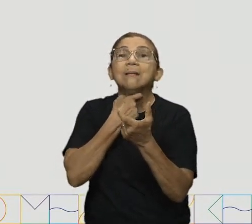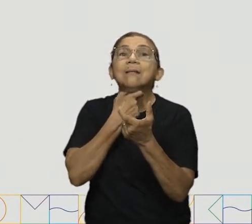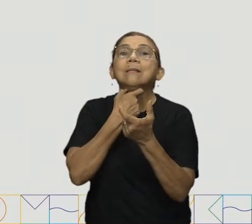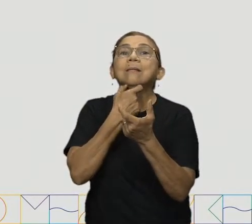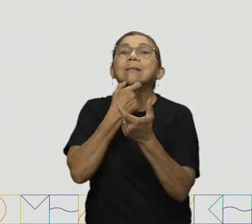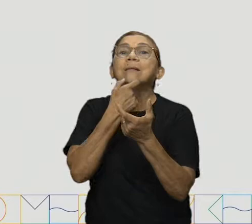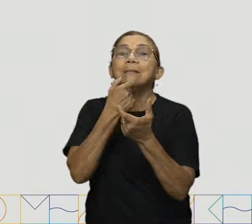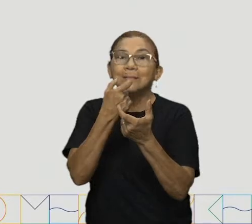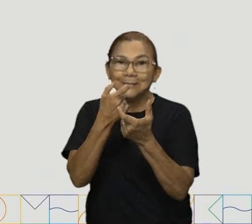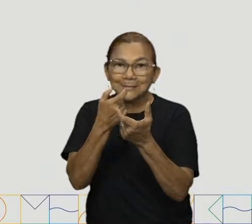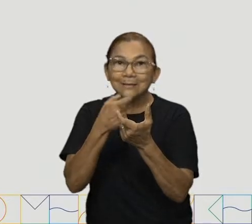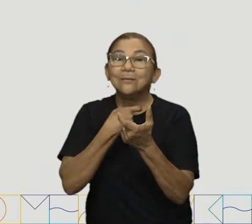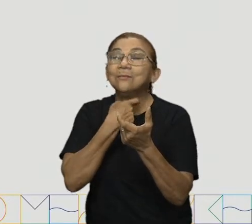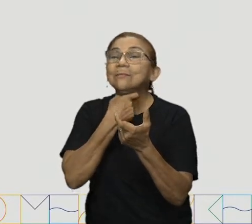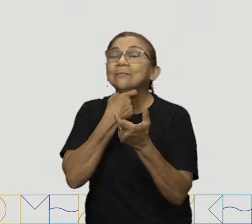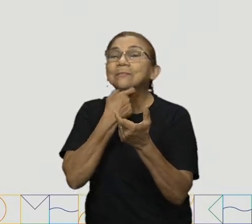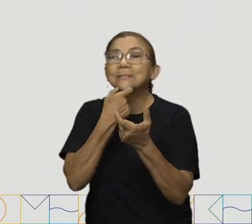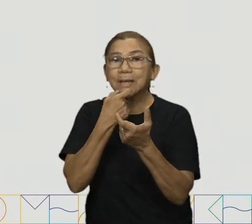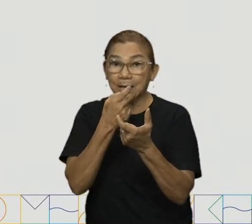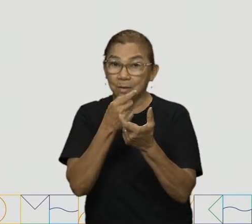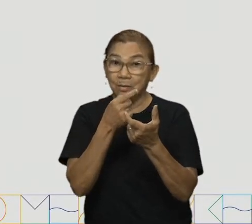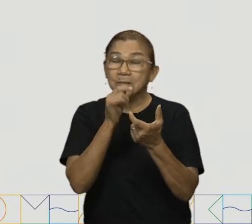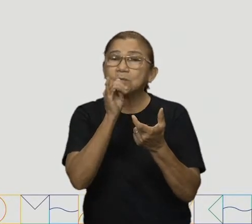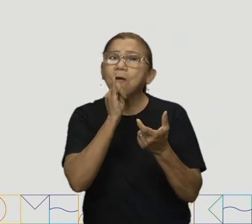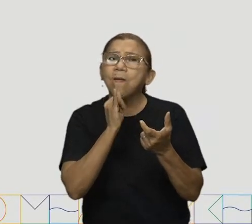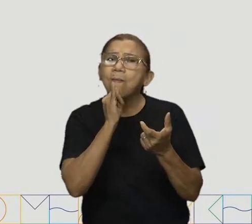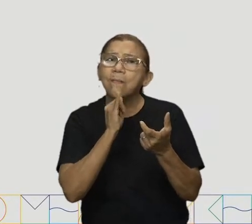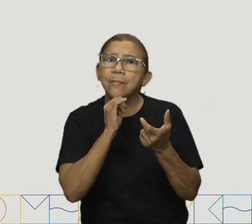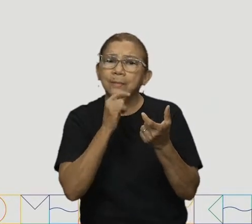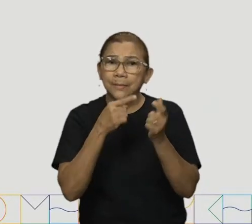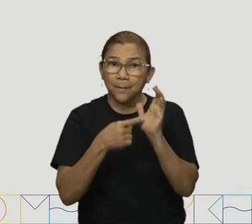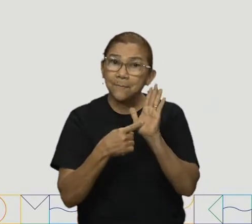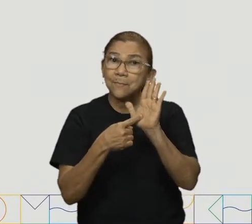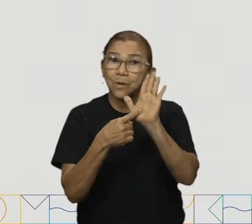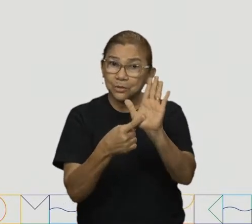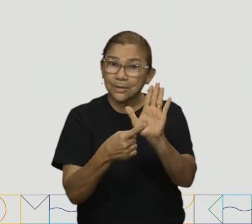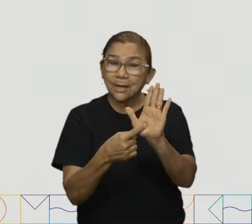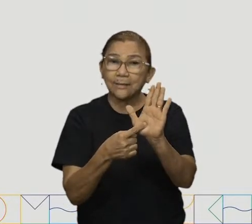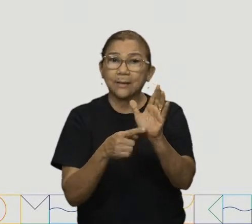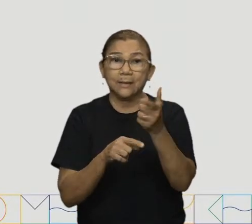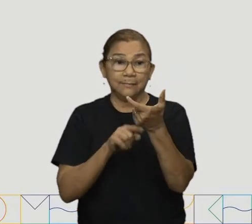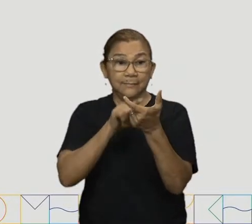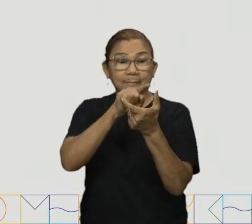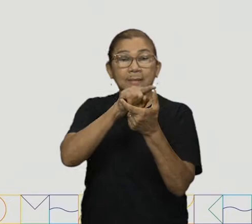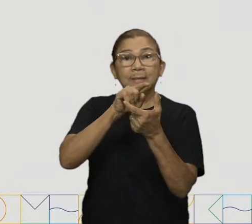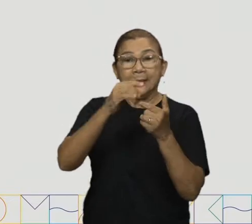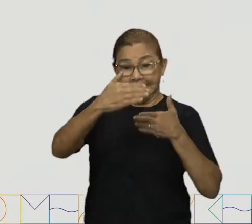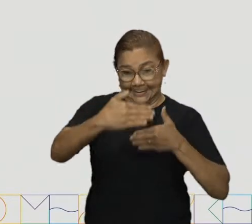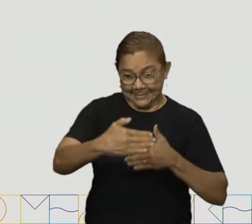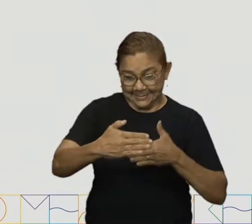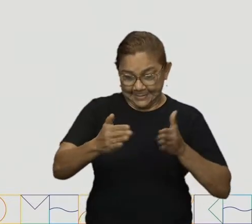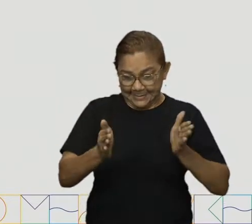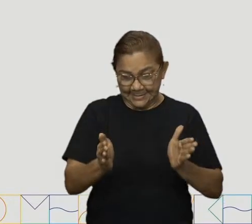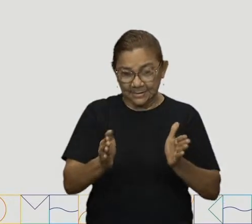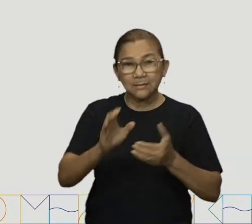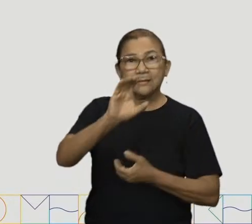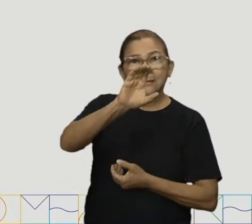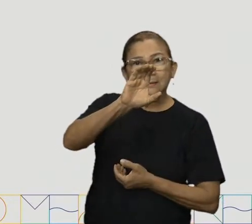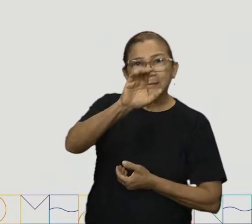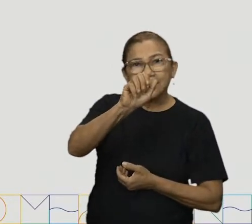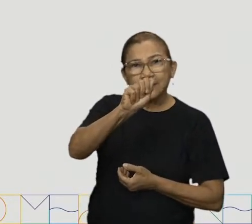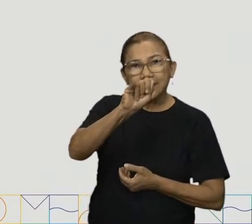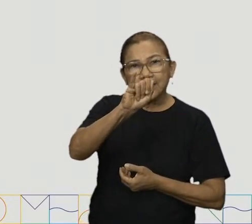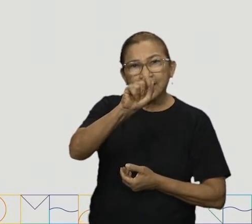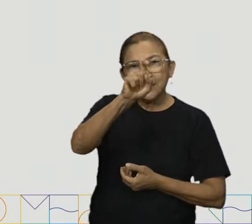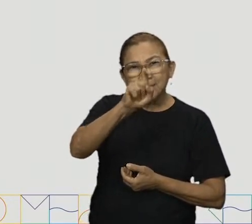voz, uma sílaba. A gente tem aqui um exemplo bem interessante, ou seja, a palavra caixa. Alguma